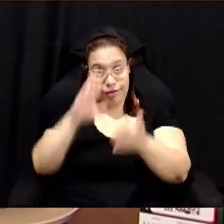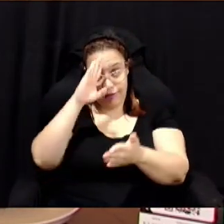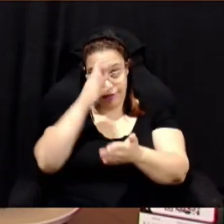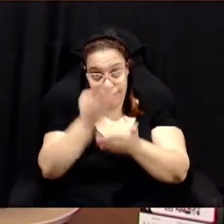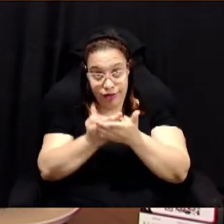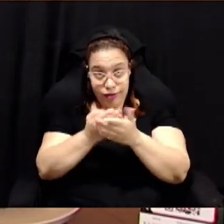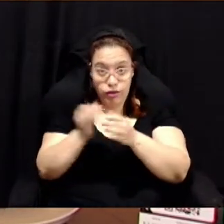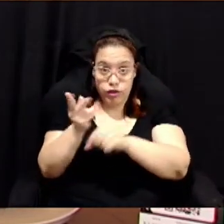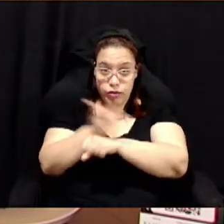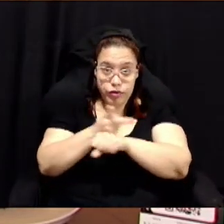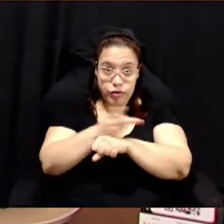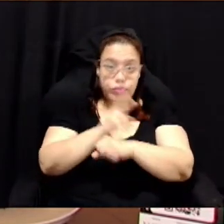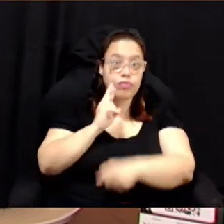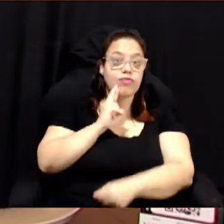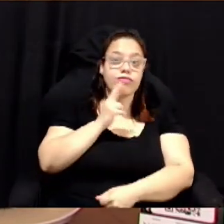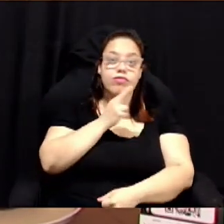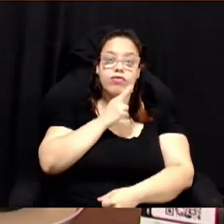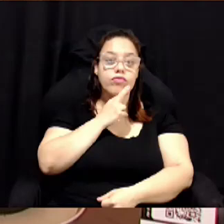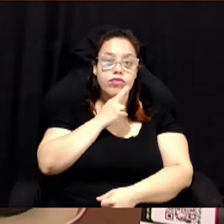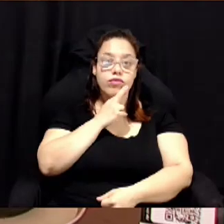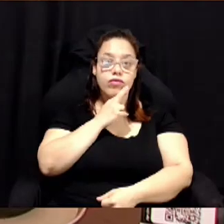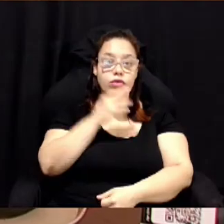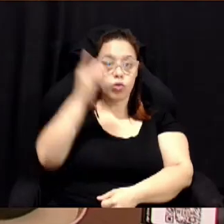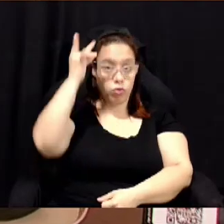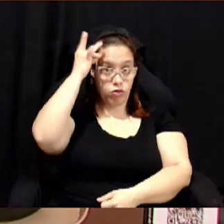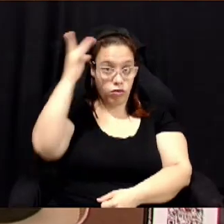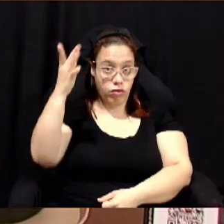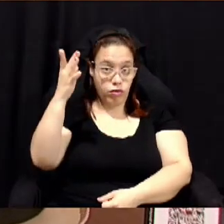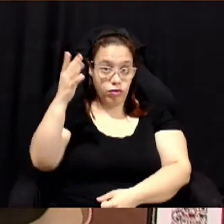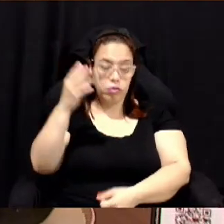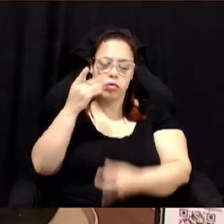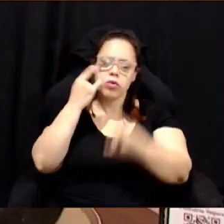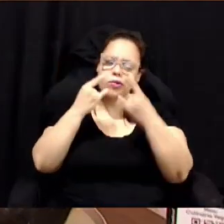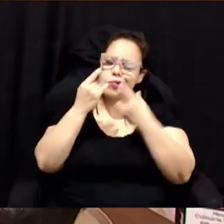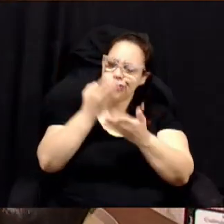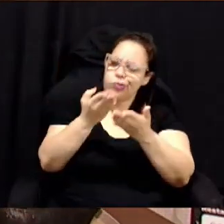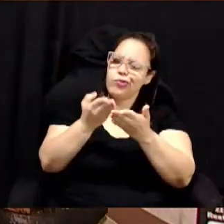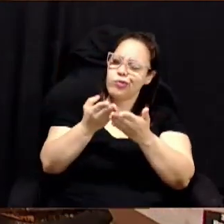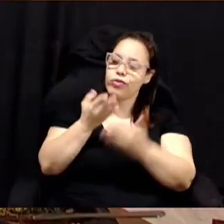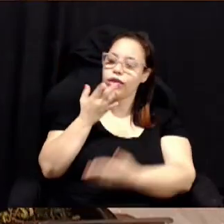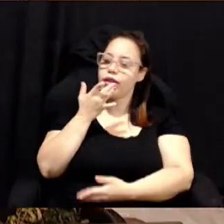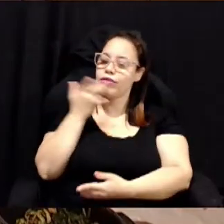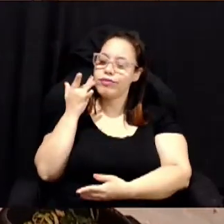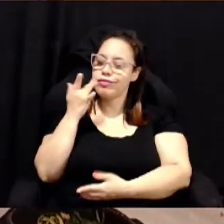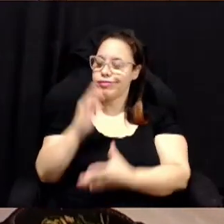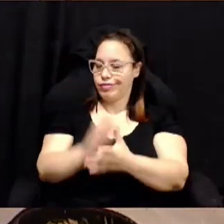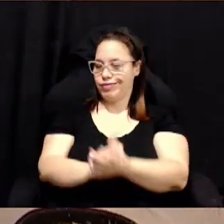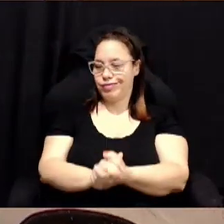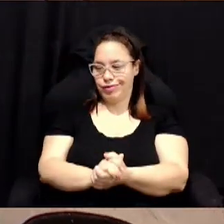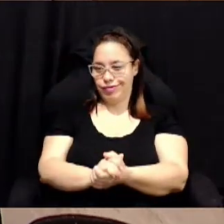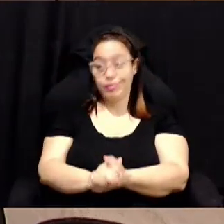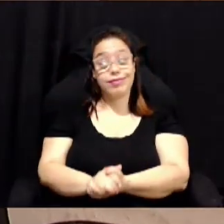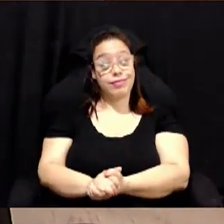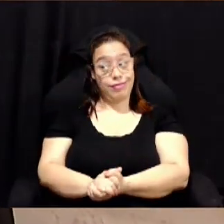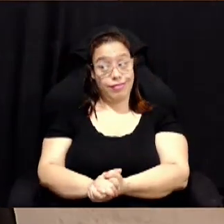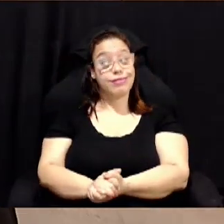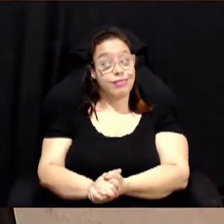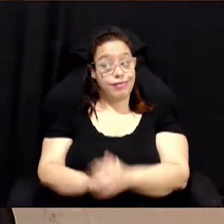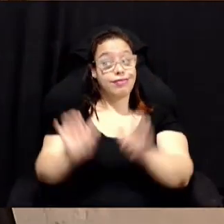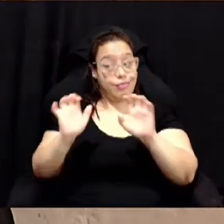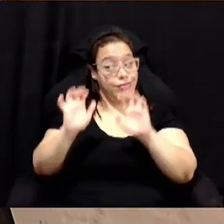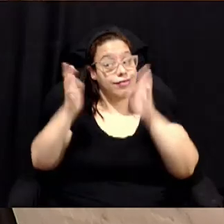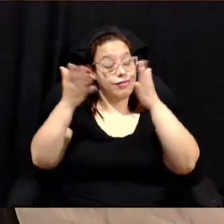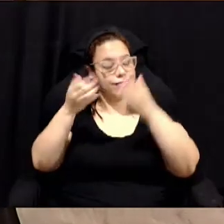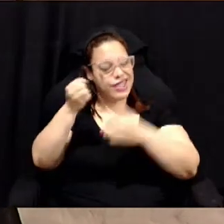qual restaurante mais fácil, mais interessante para o seu paladar. E vá conferir esse festival